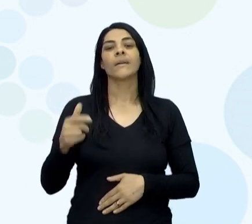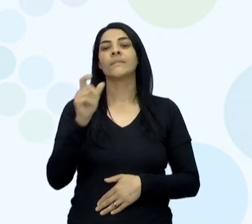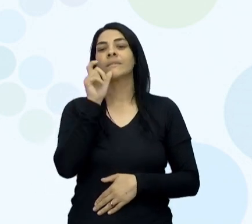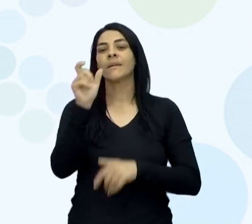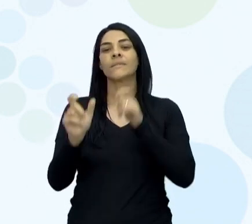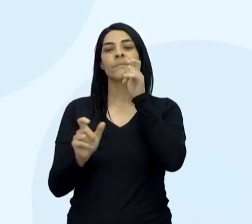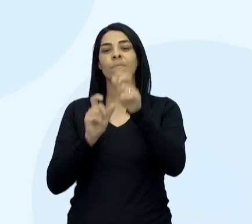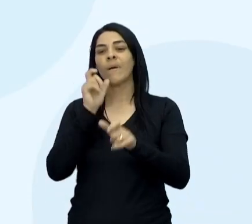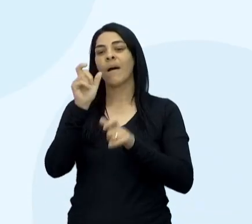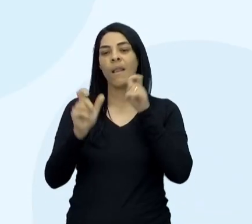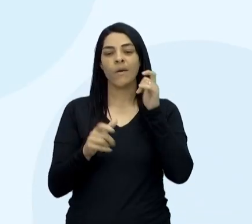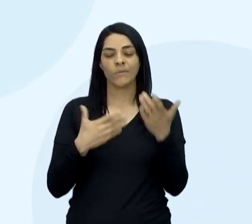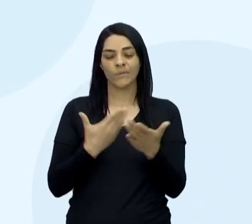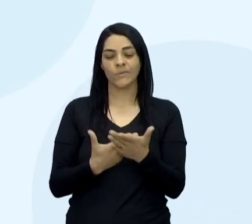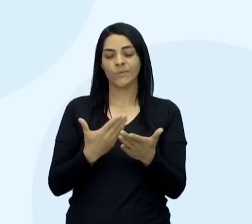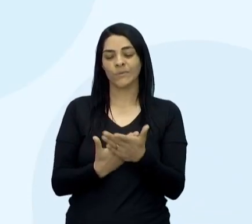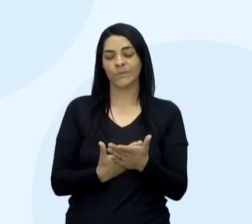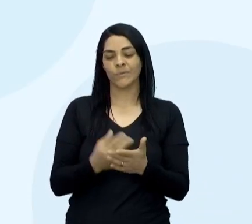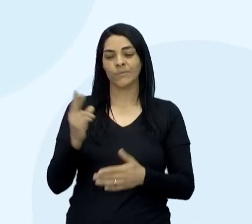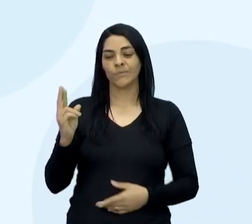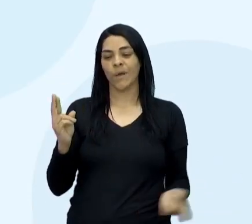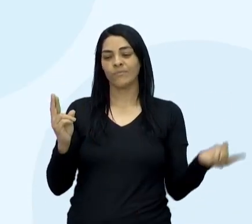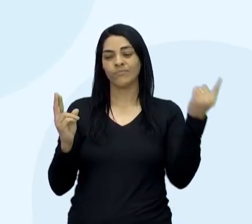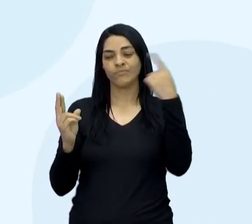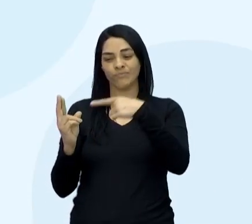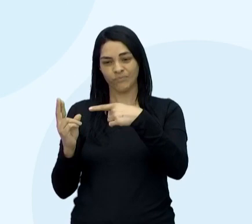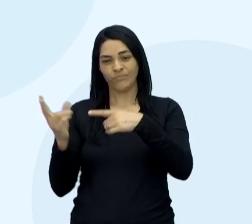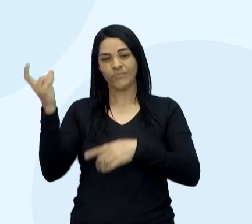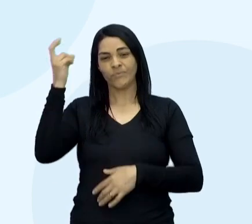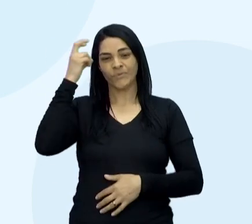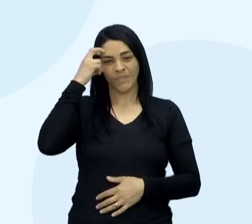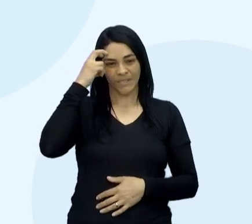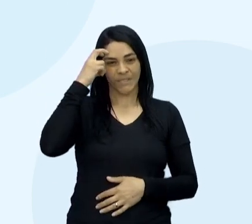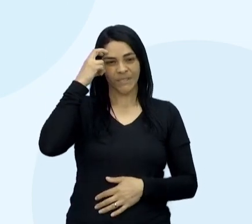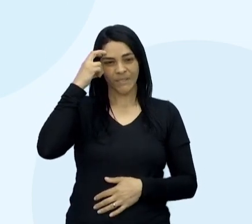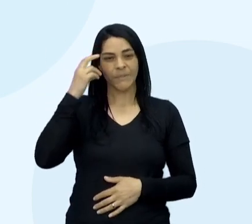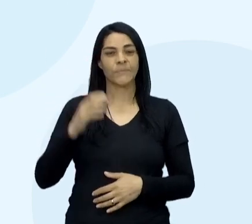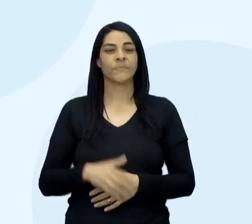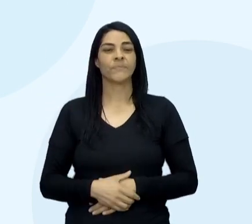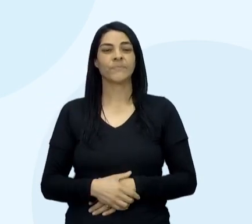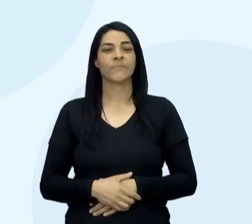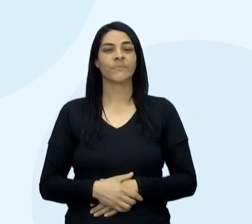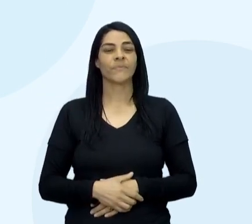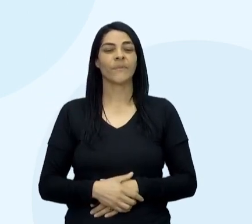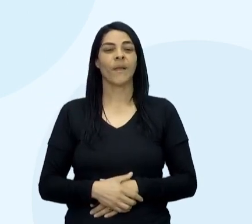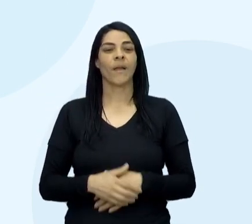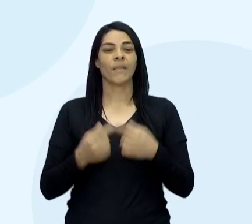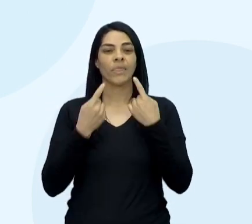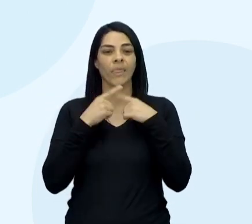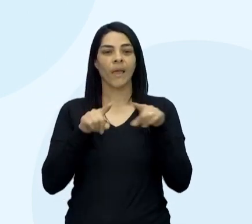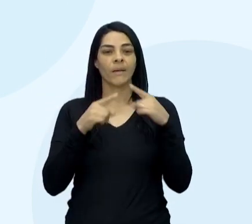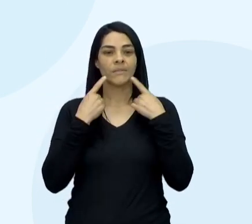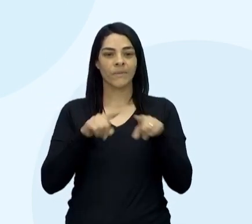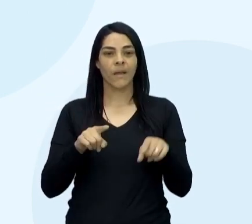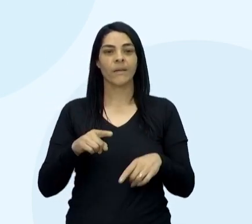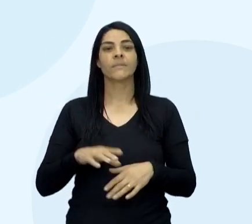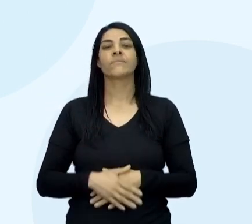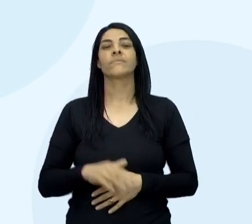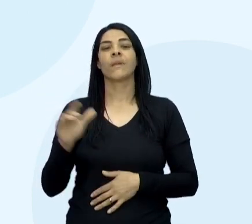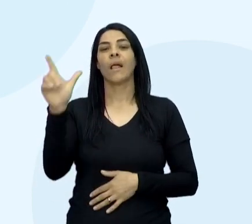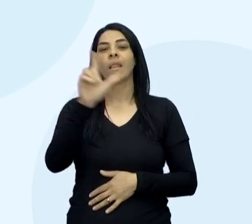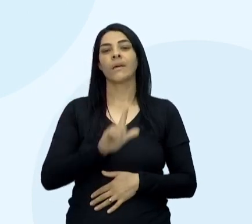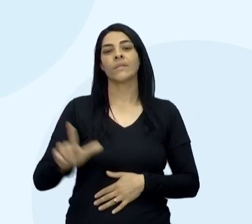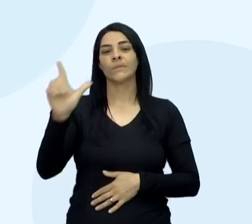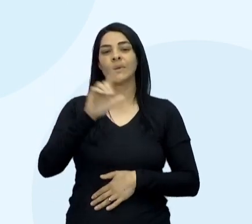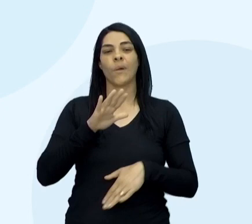Estudos das Representações Culturais, junto com Crítica e Literatura em Ação, como Mauro Farias, Luta com Prática Corporal, a professora